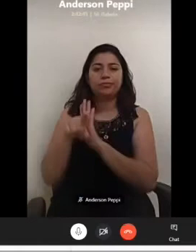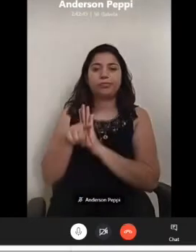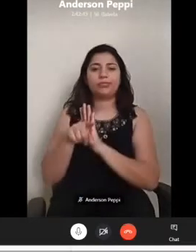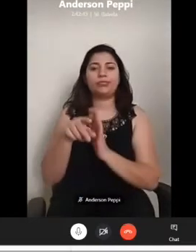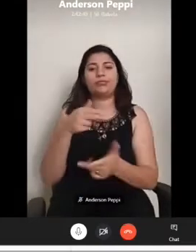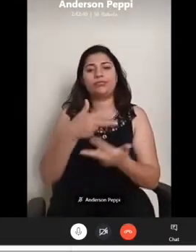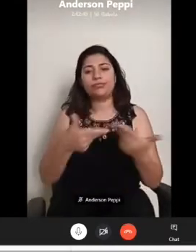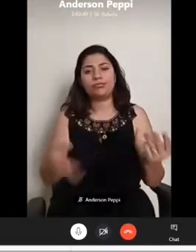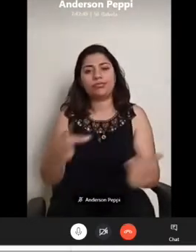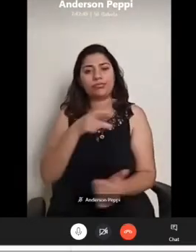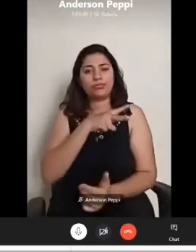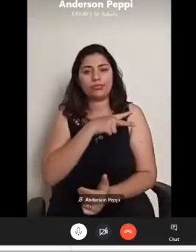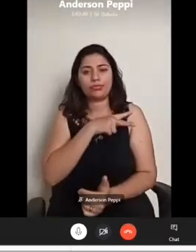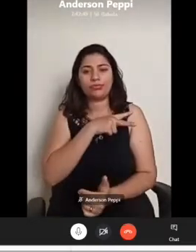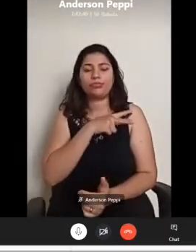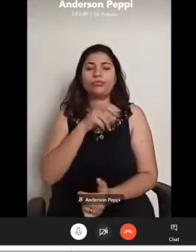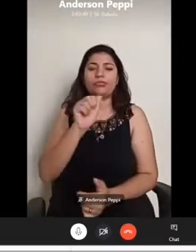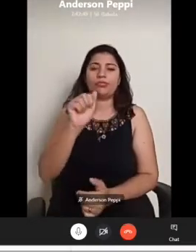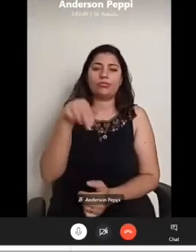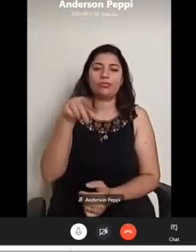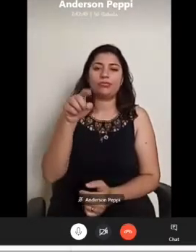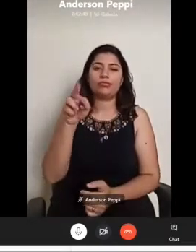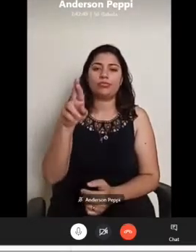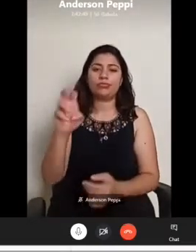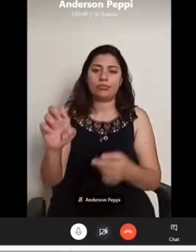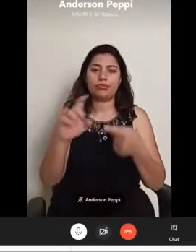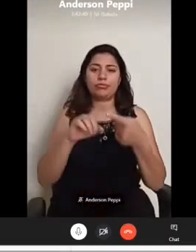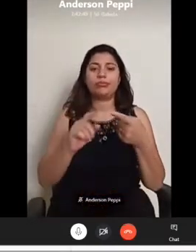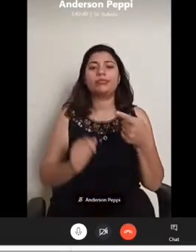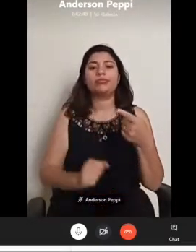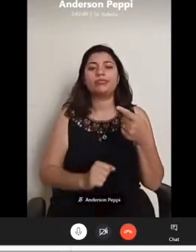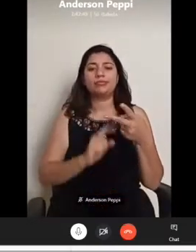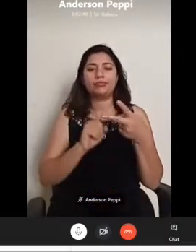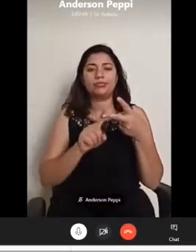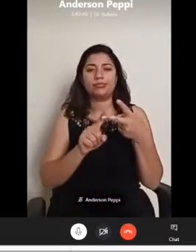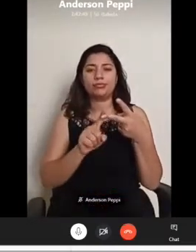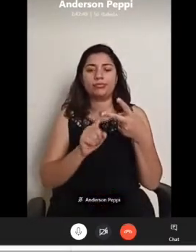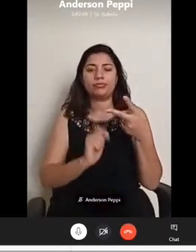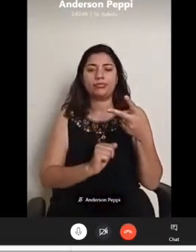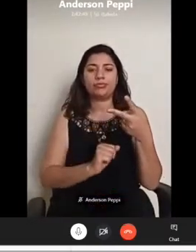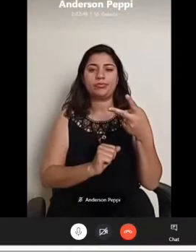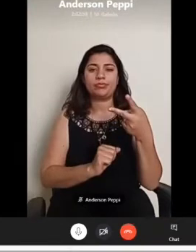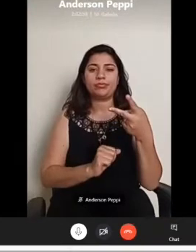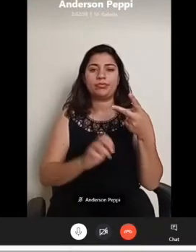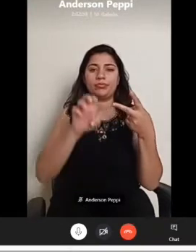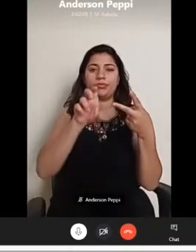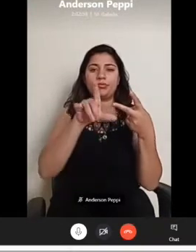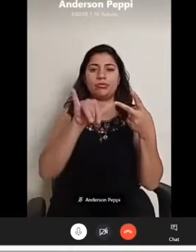André Rogério Barbosa, Elias Marcelo Sleiman,